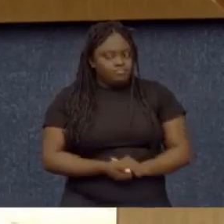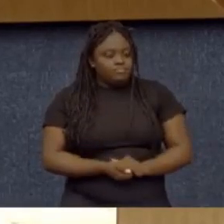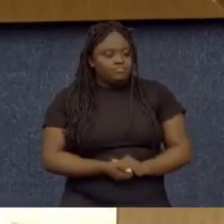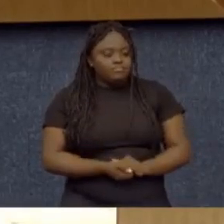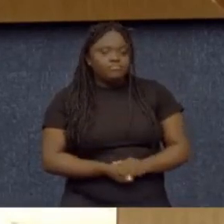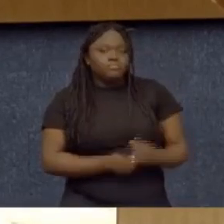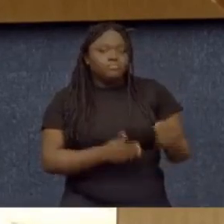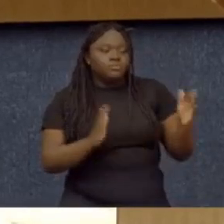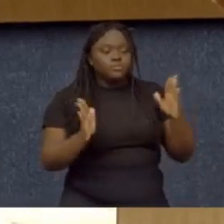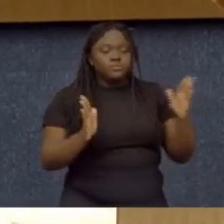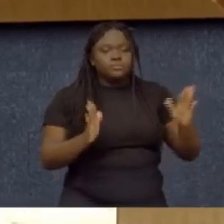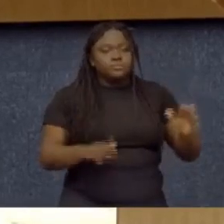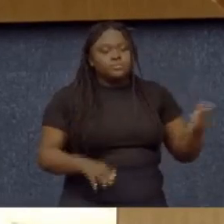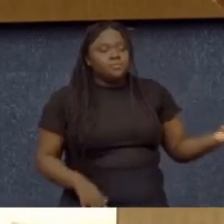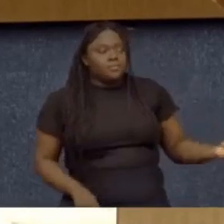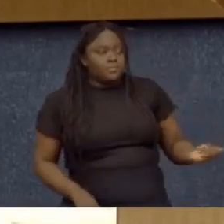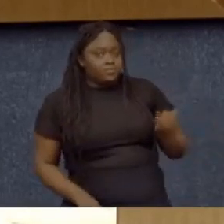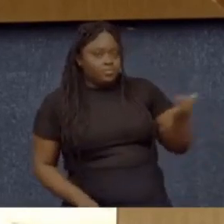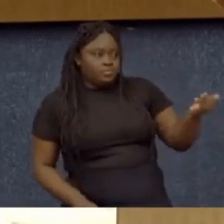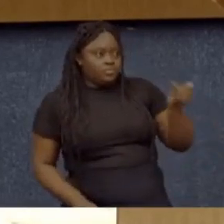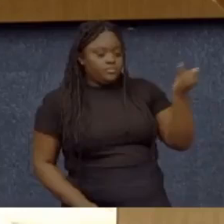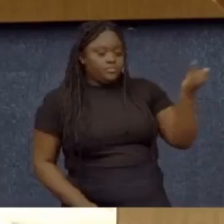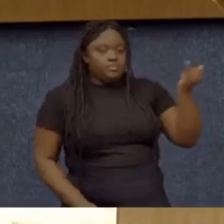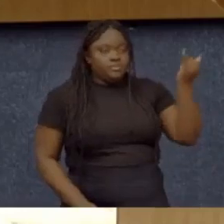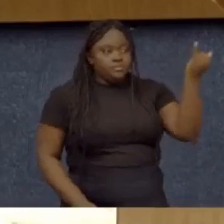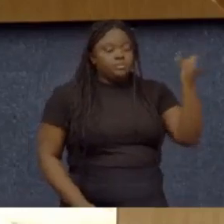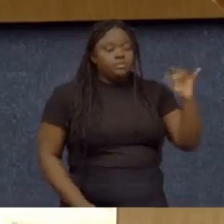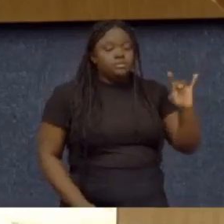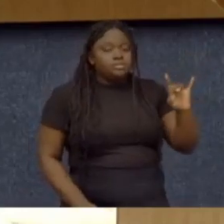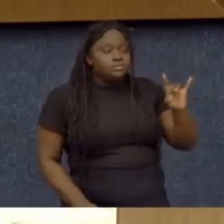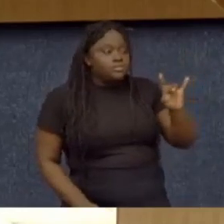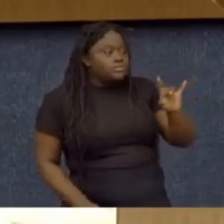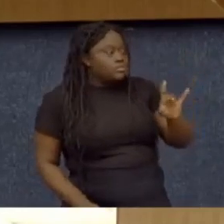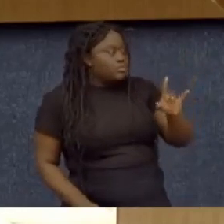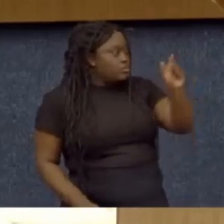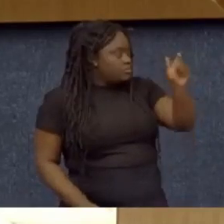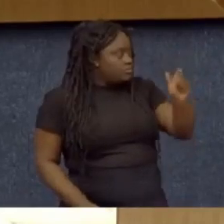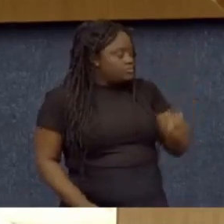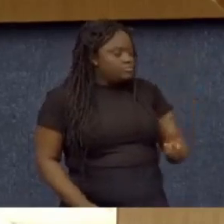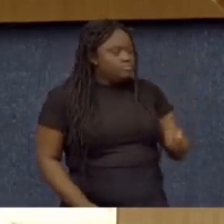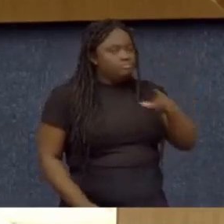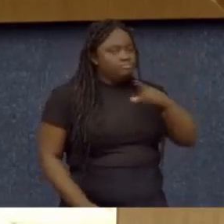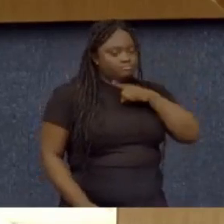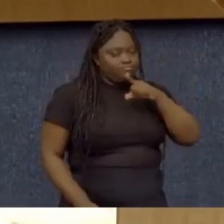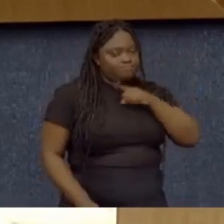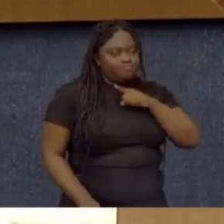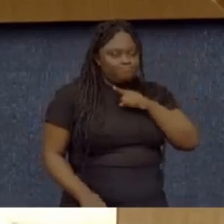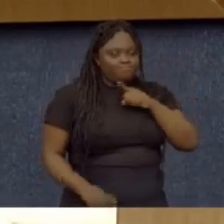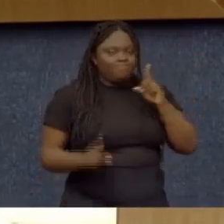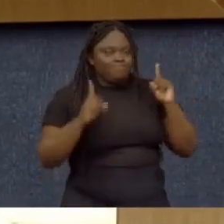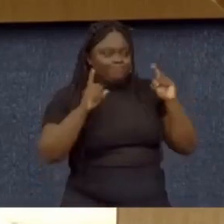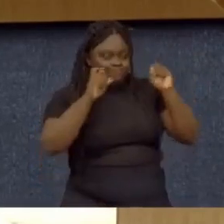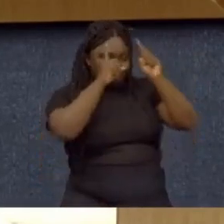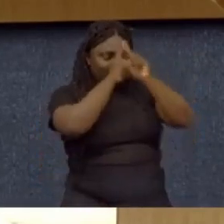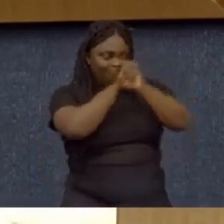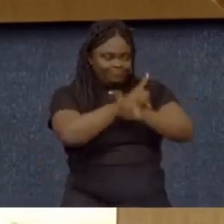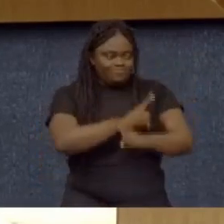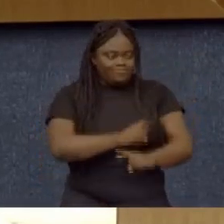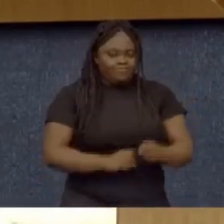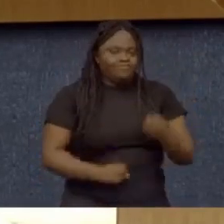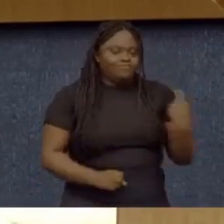que veio num momento muito importante, e só quem passa por necessidade.